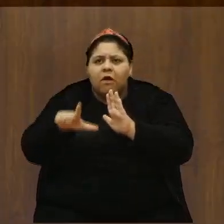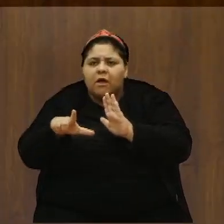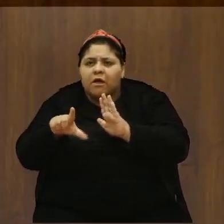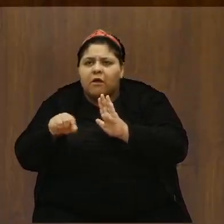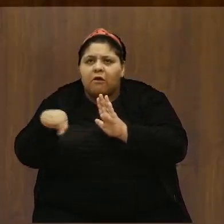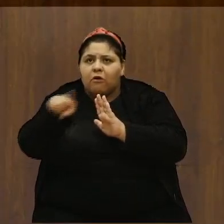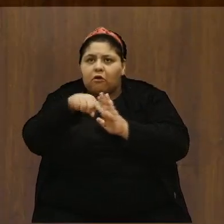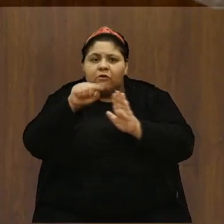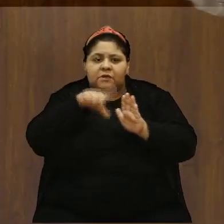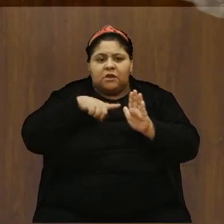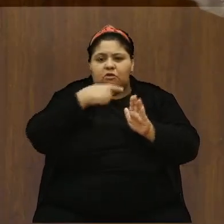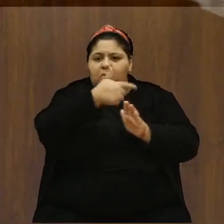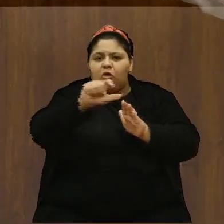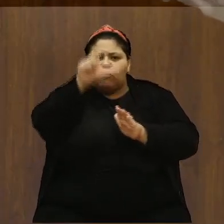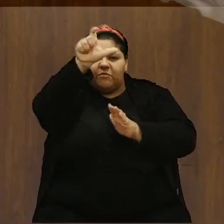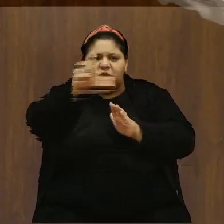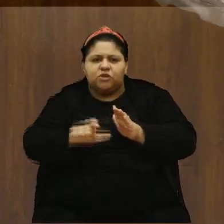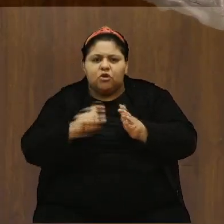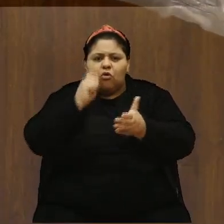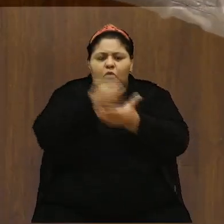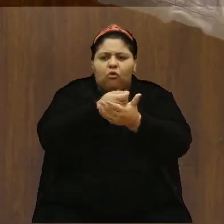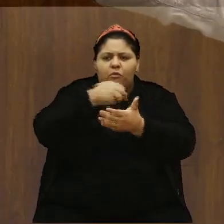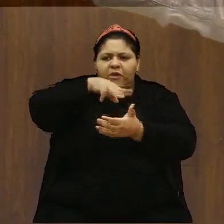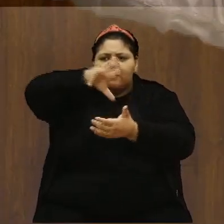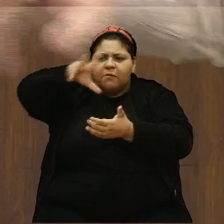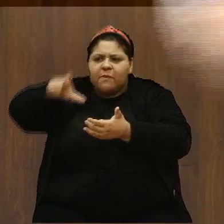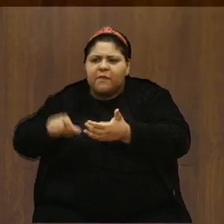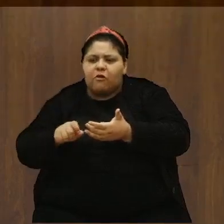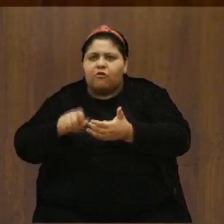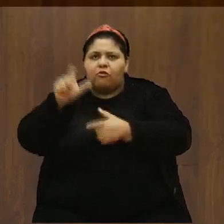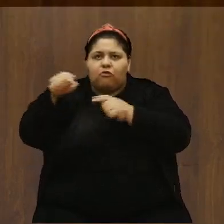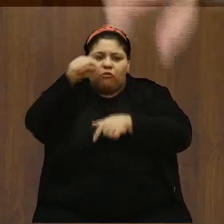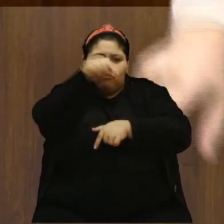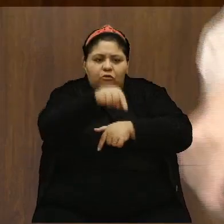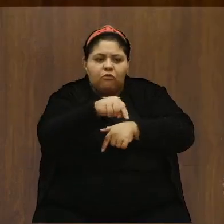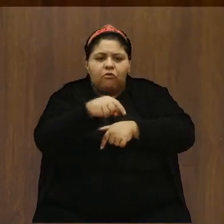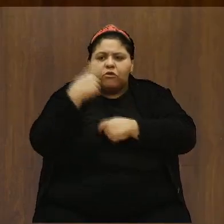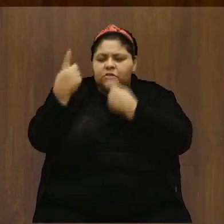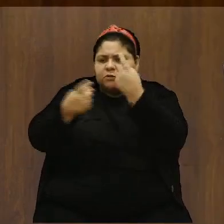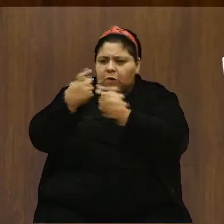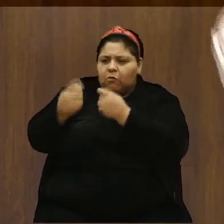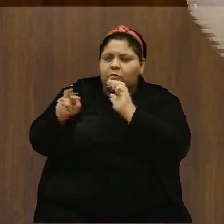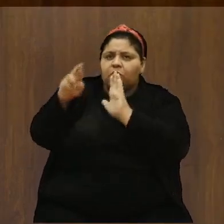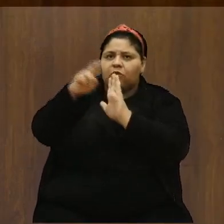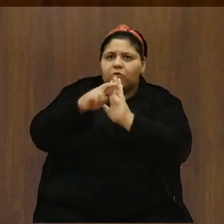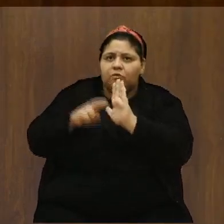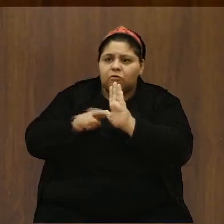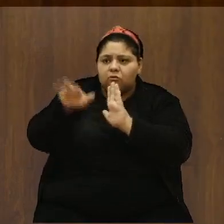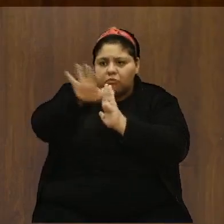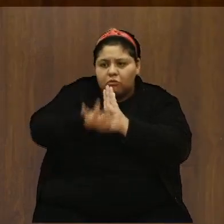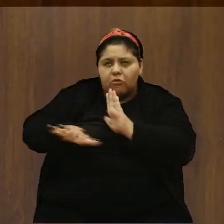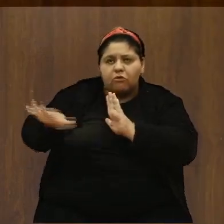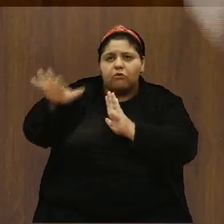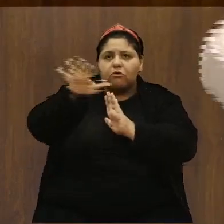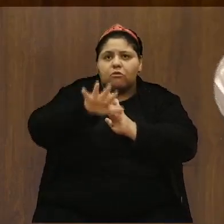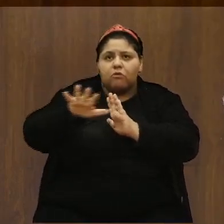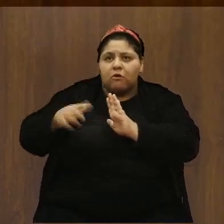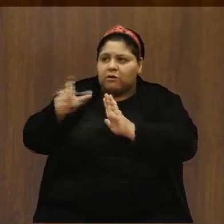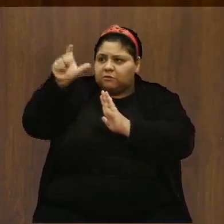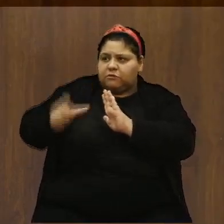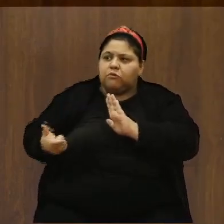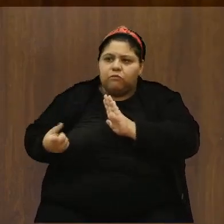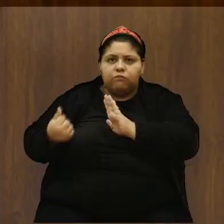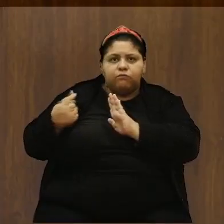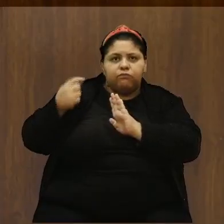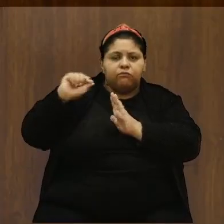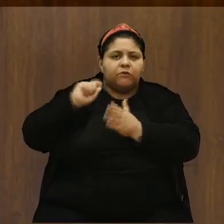cobrar milhões dos trabalhadores, dos moradores do Carmelo e se preocupa em regularizar uma área que é para deixar os ricos mais ricos, que o terreno vai